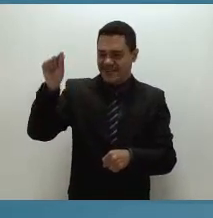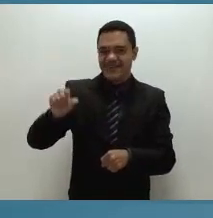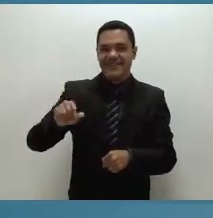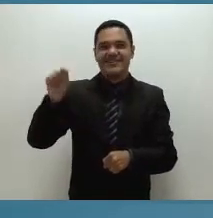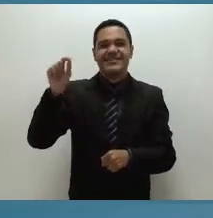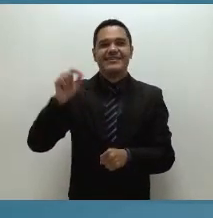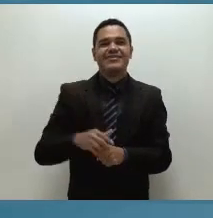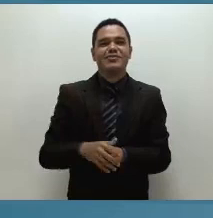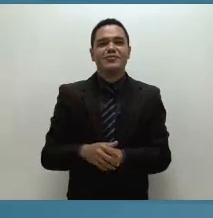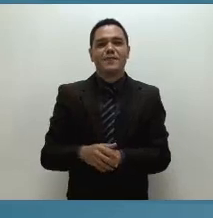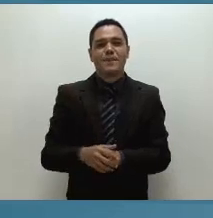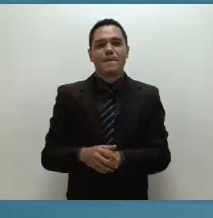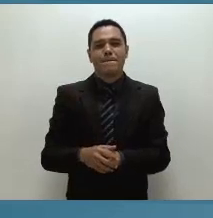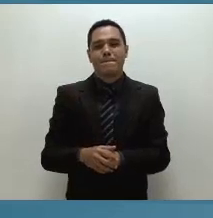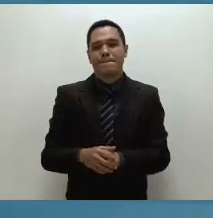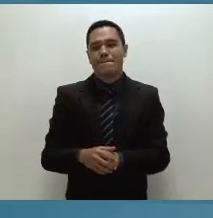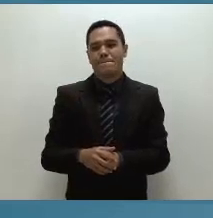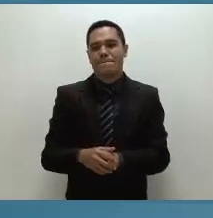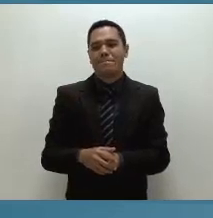por aclamação.